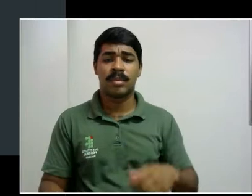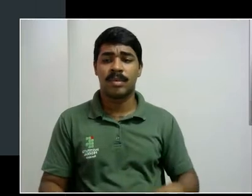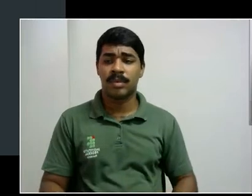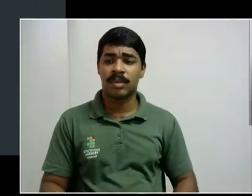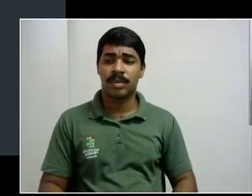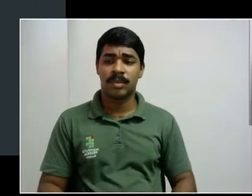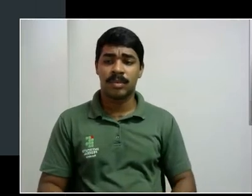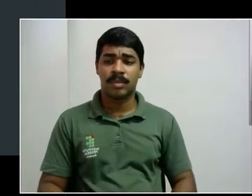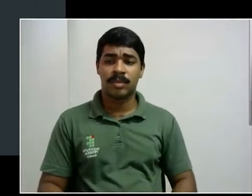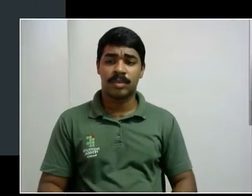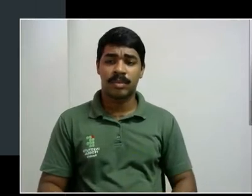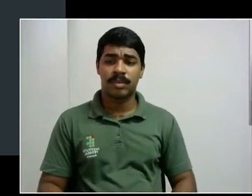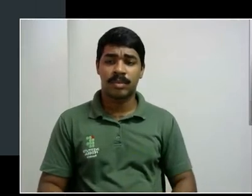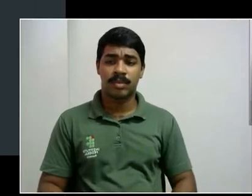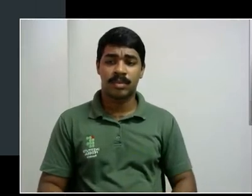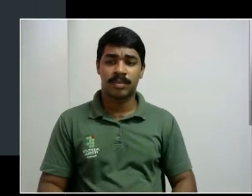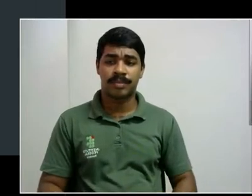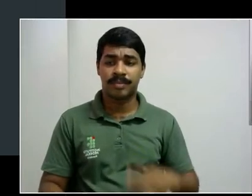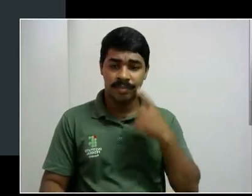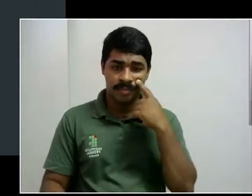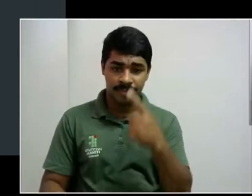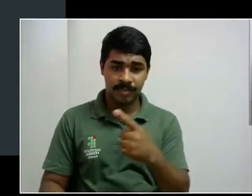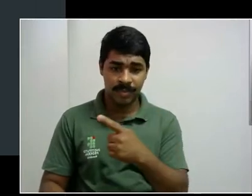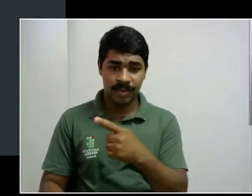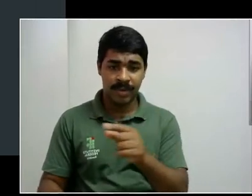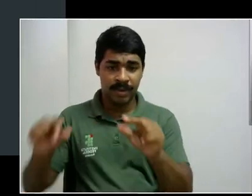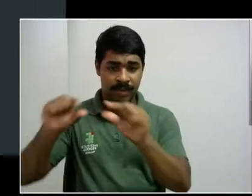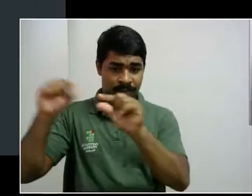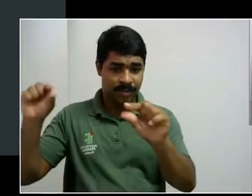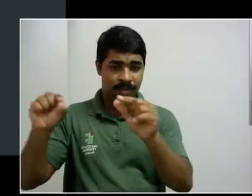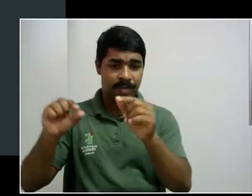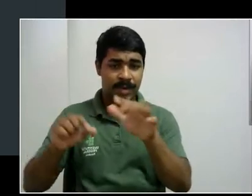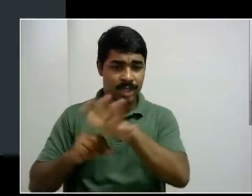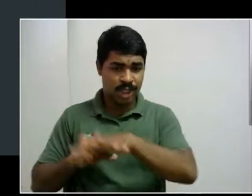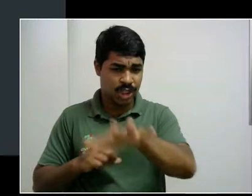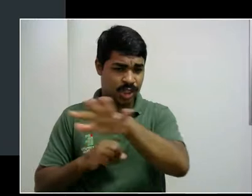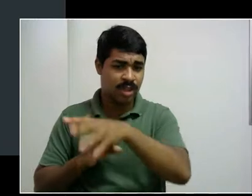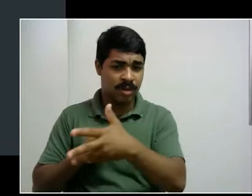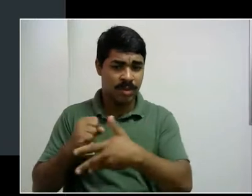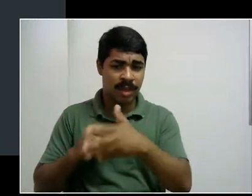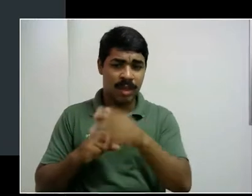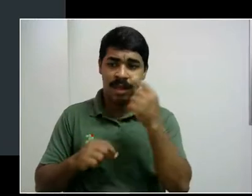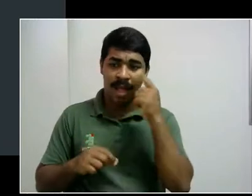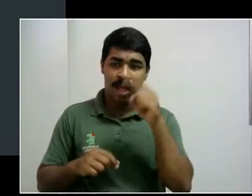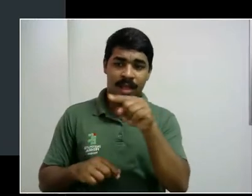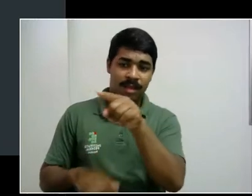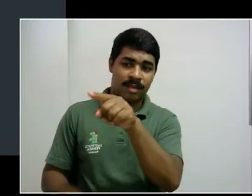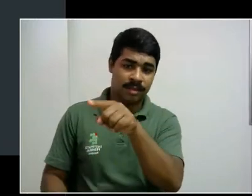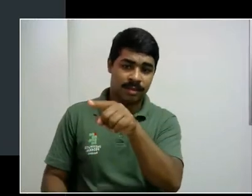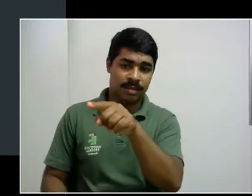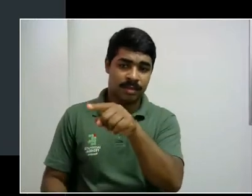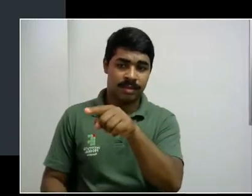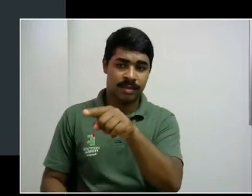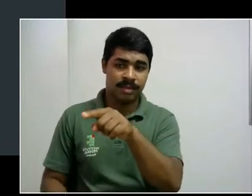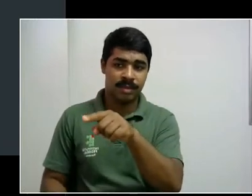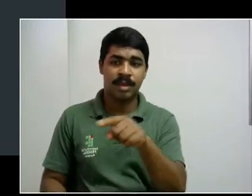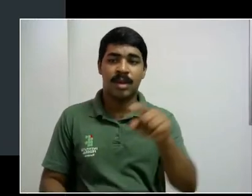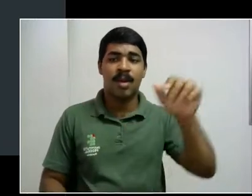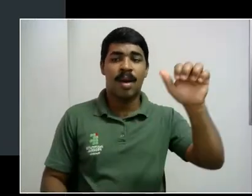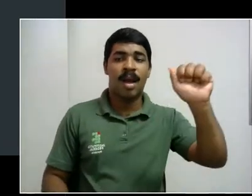geral? Y igual a ax mais b, tá? O valor do coeficiente a questão já nos dá. Ela